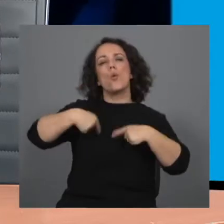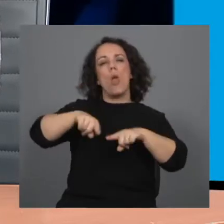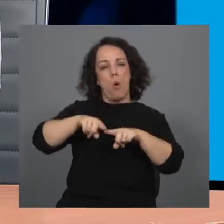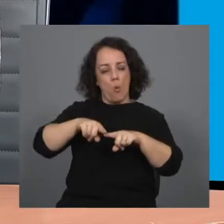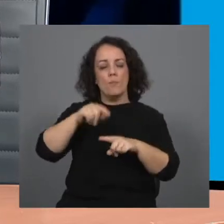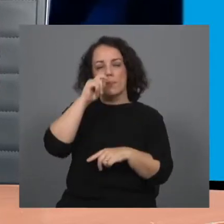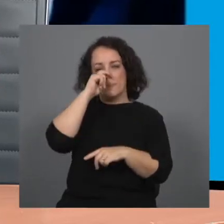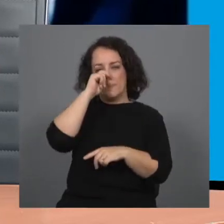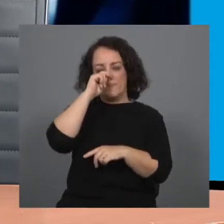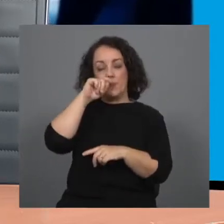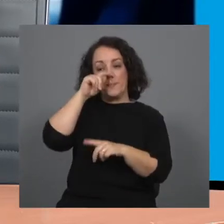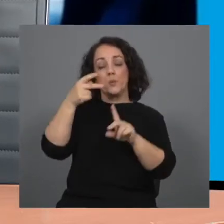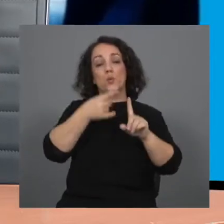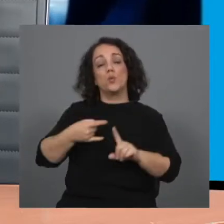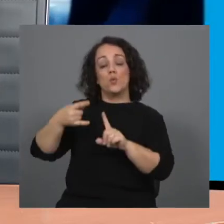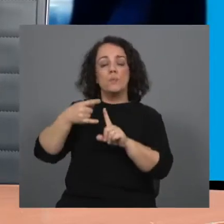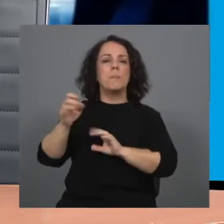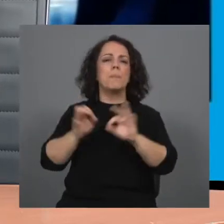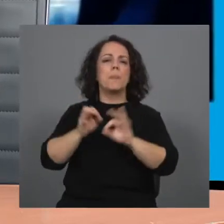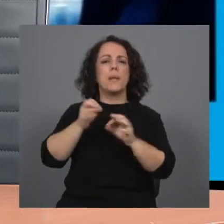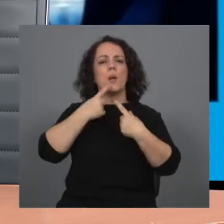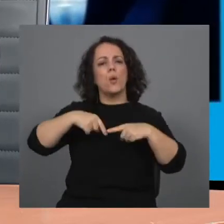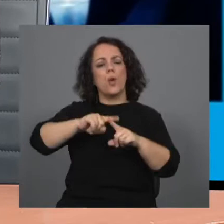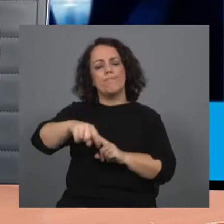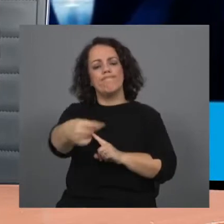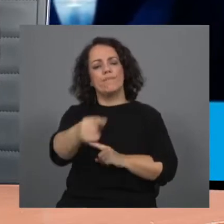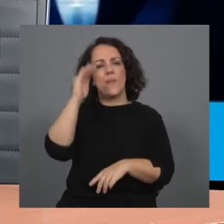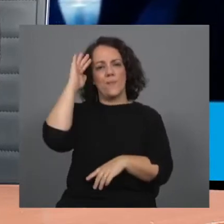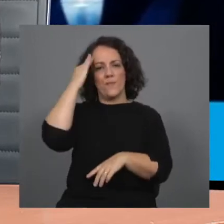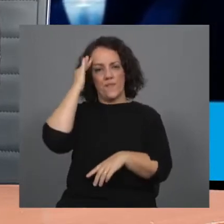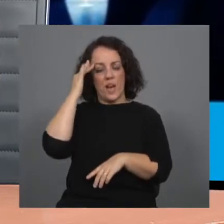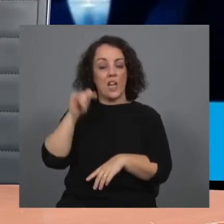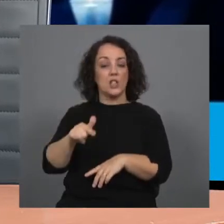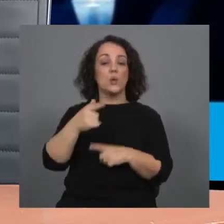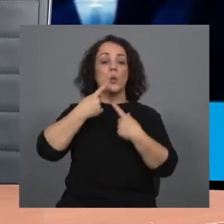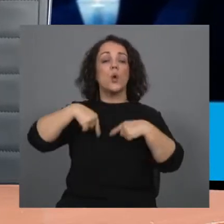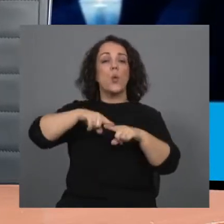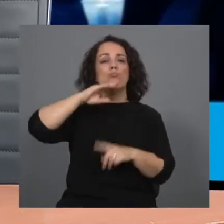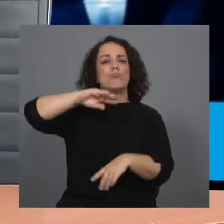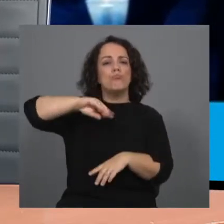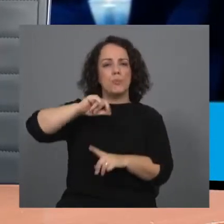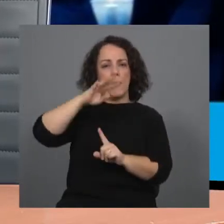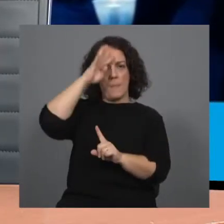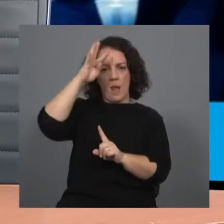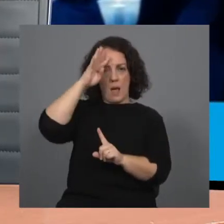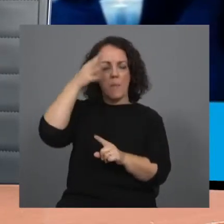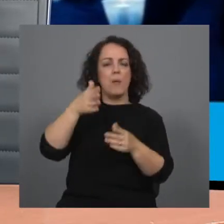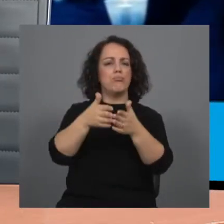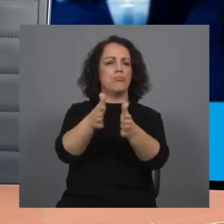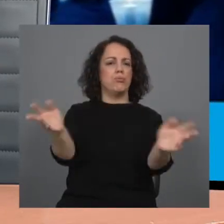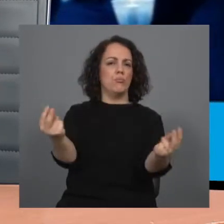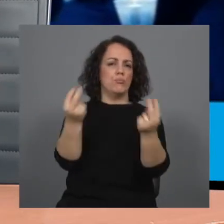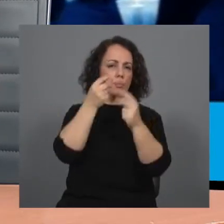um encontro no mês de fevereiro, com pessoas, o encontro será a partir de Braga, mas irá abrir-se a pessoas de todo o